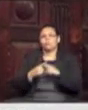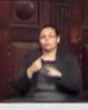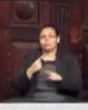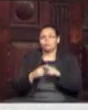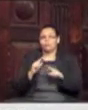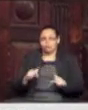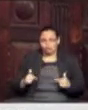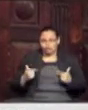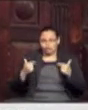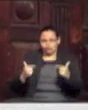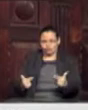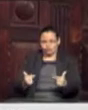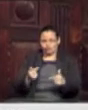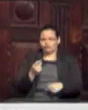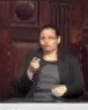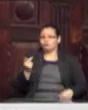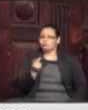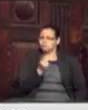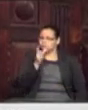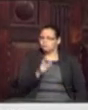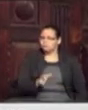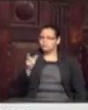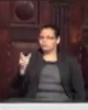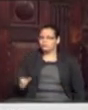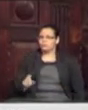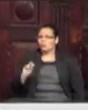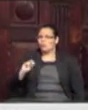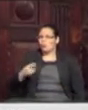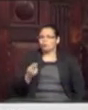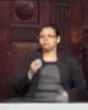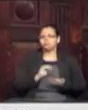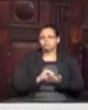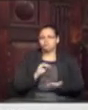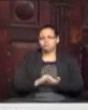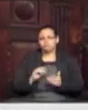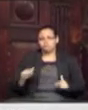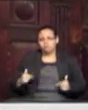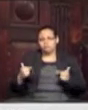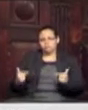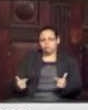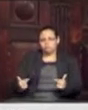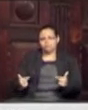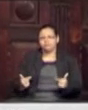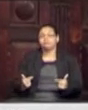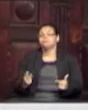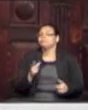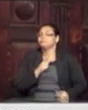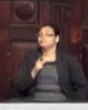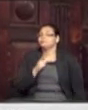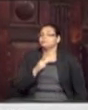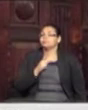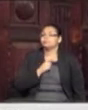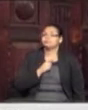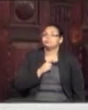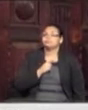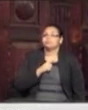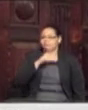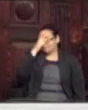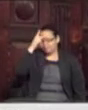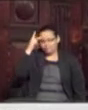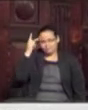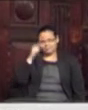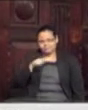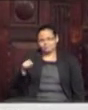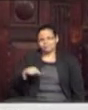as atitudes de vossas excelências ou a ausência delas está matando